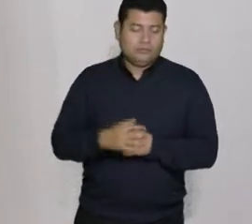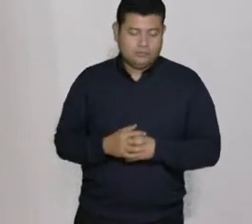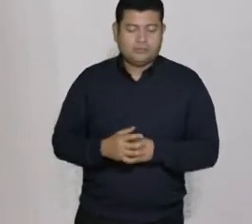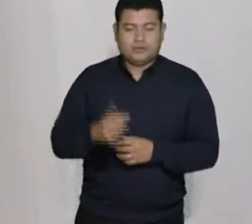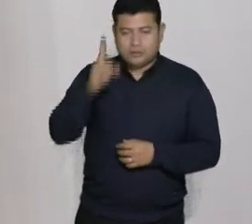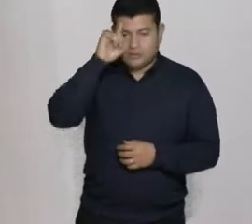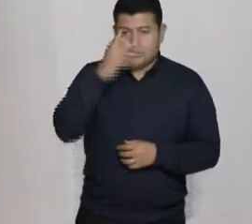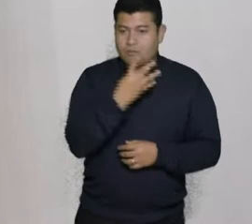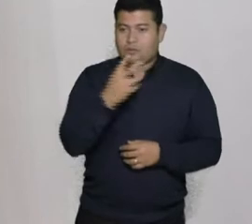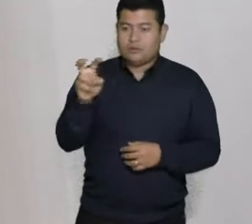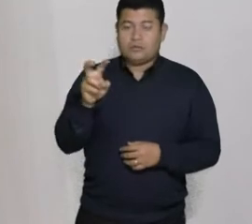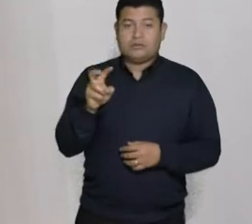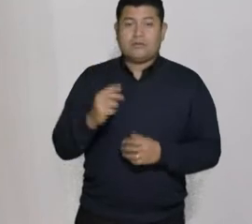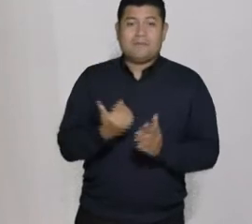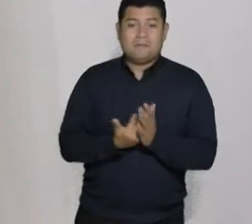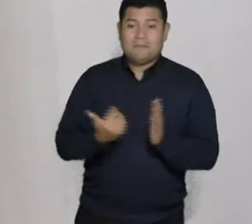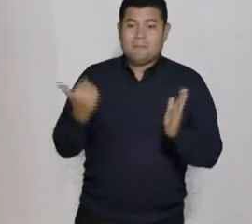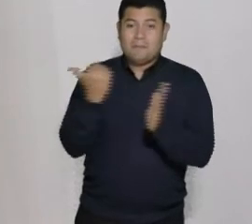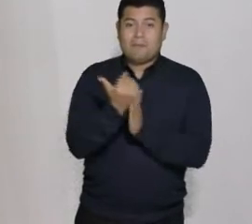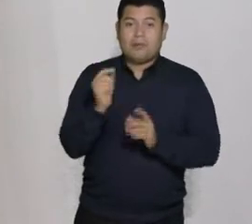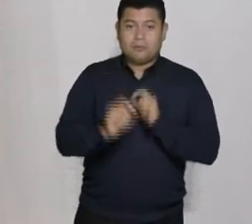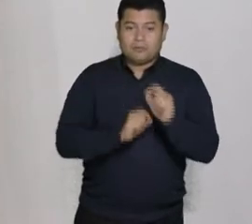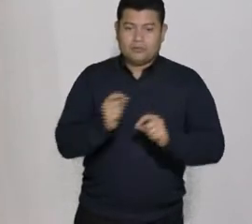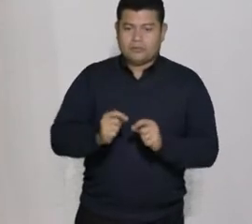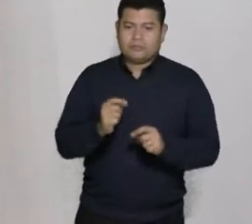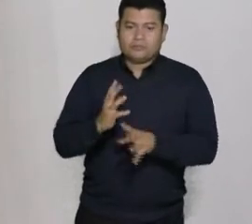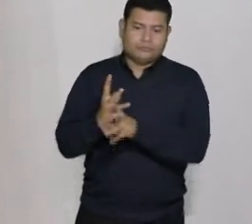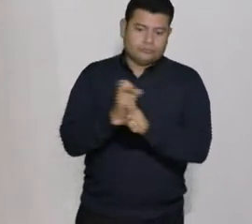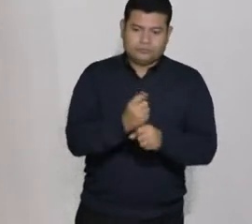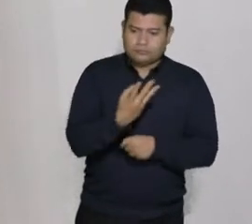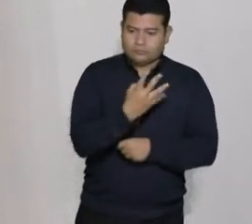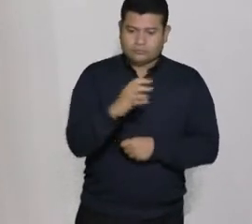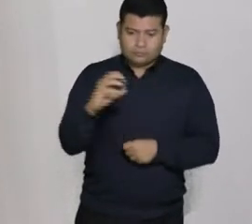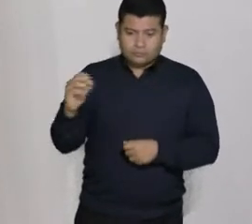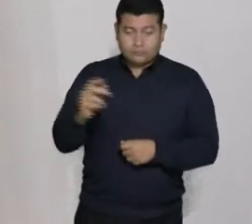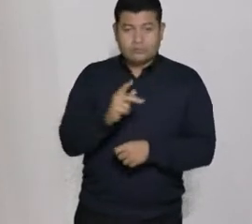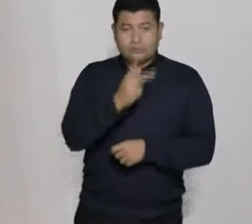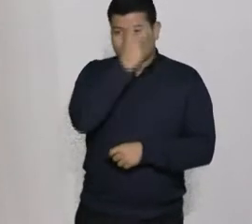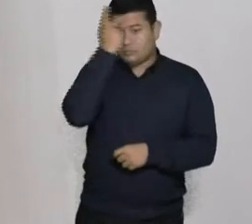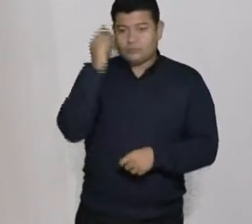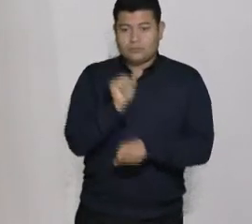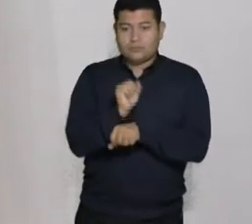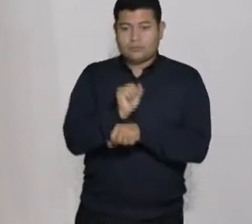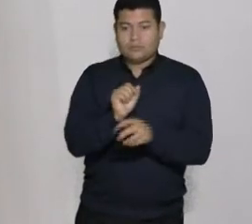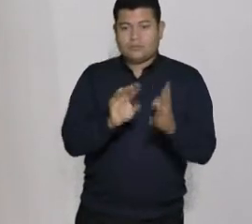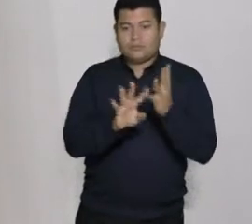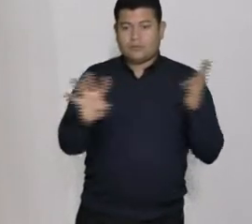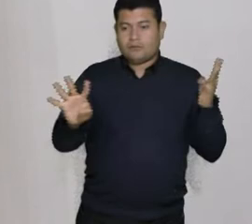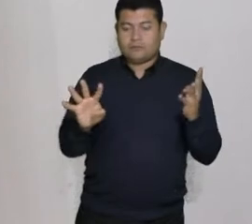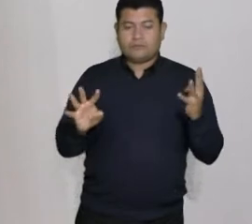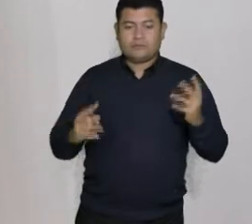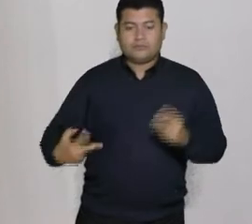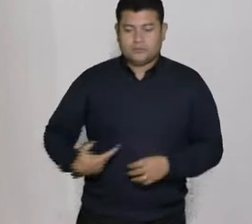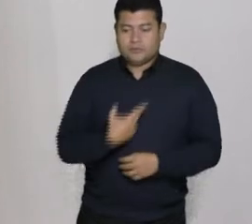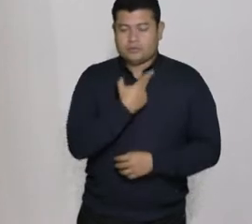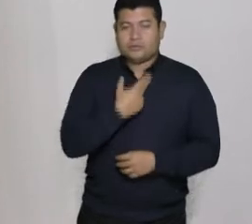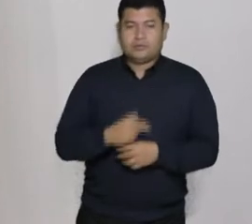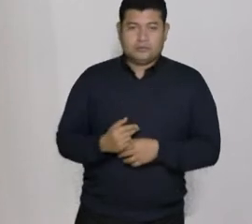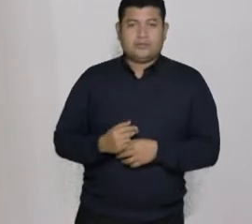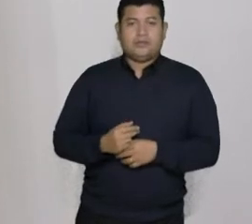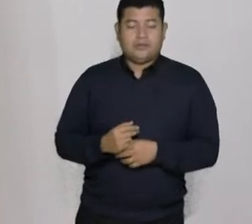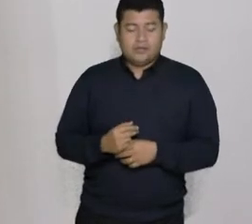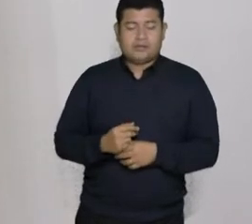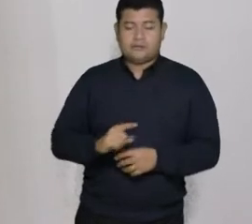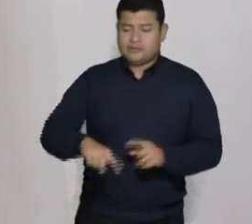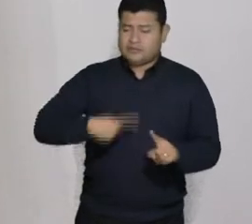dias para mais de 400 pessoas que aguardam uma operação para mais de 400 pessoas